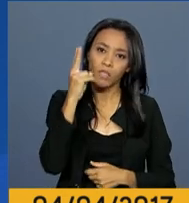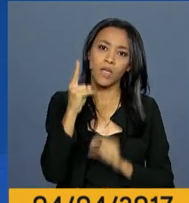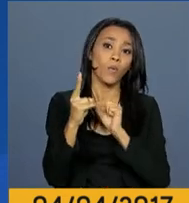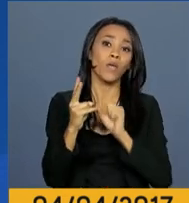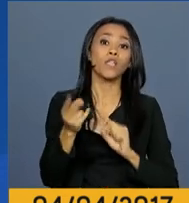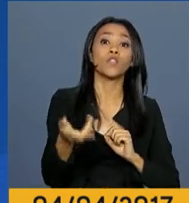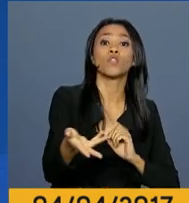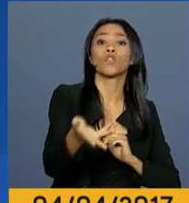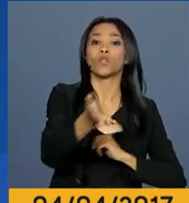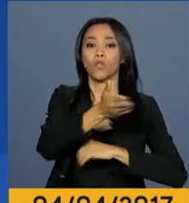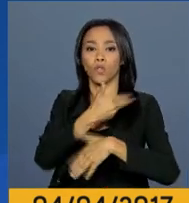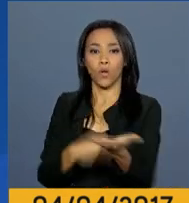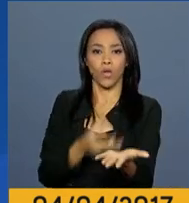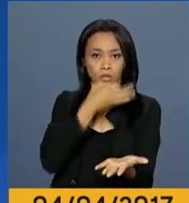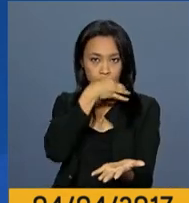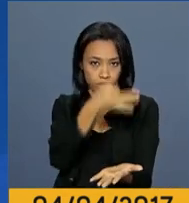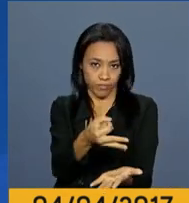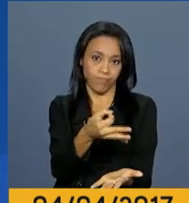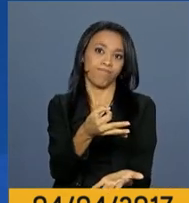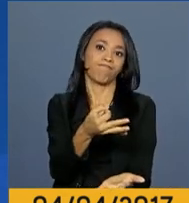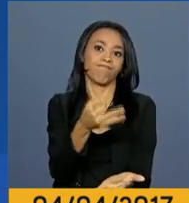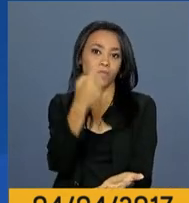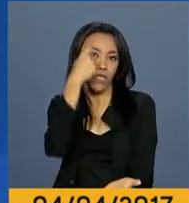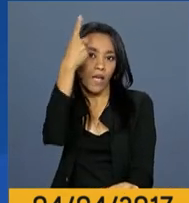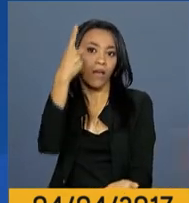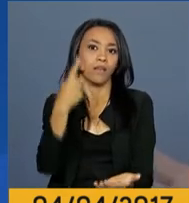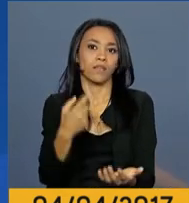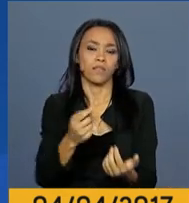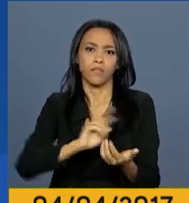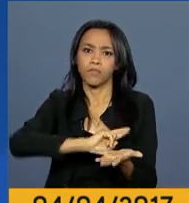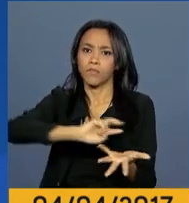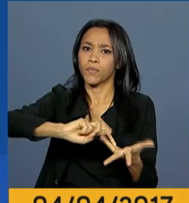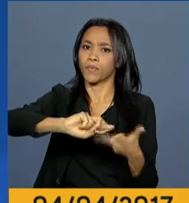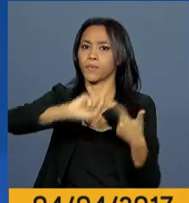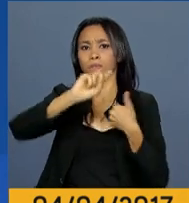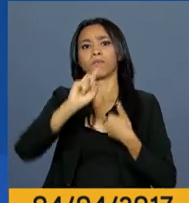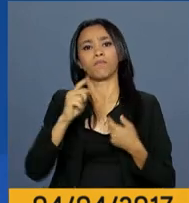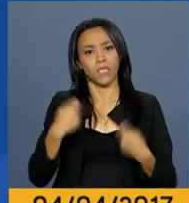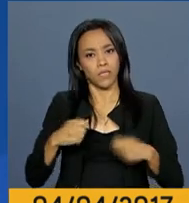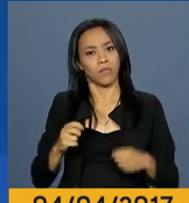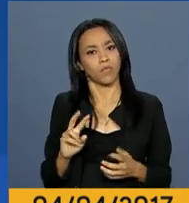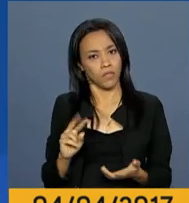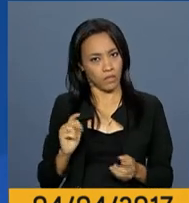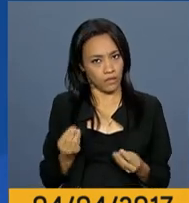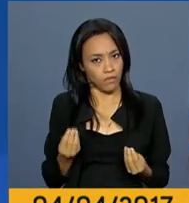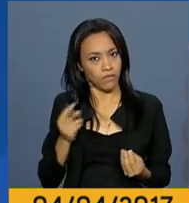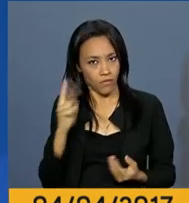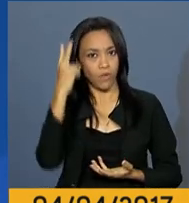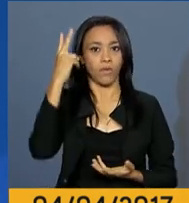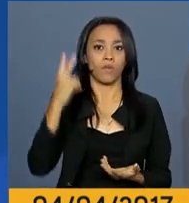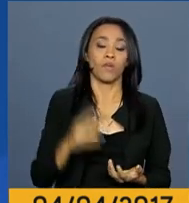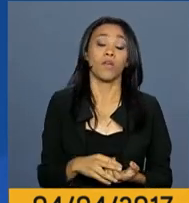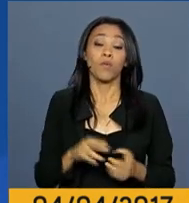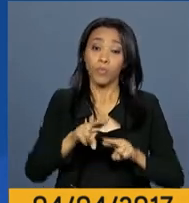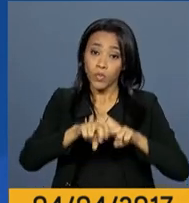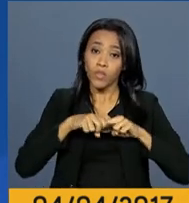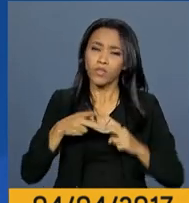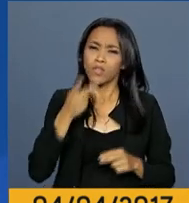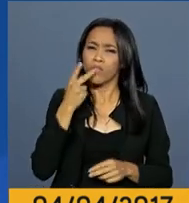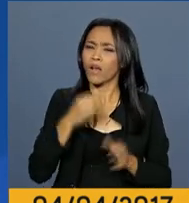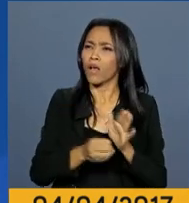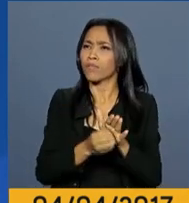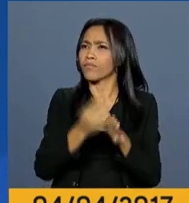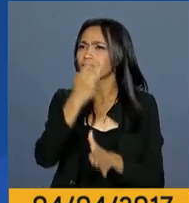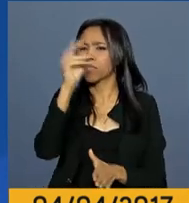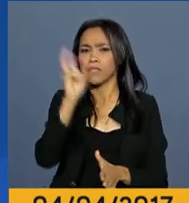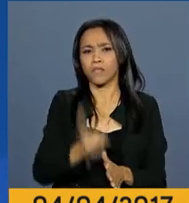de ideias, temos que valorizar os variados argumentos. Por isso, aliás, é que eu tenho dito com muita frequência